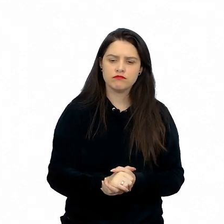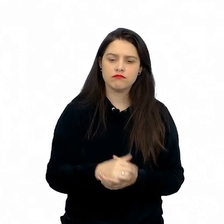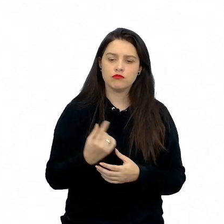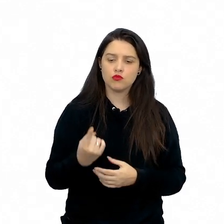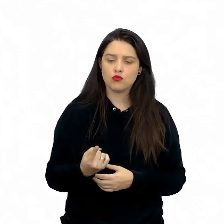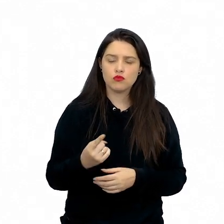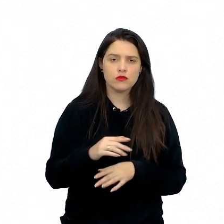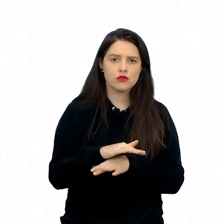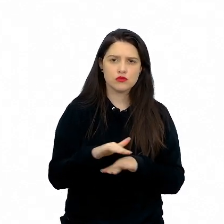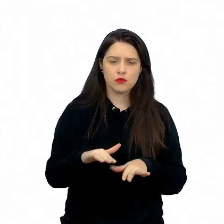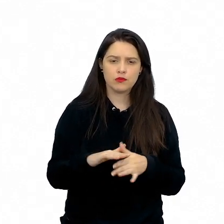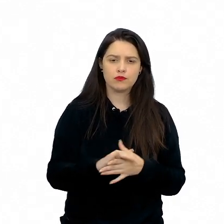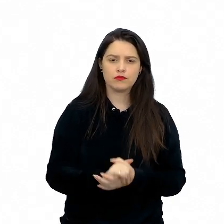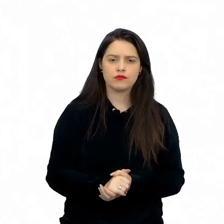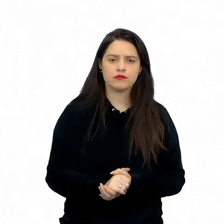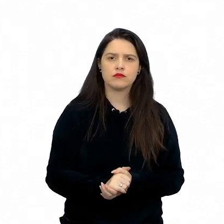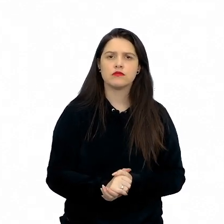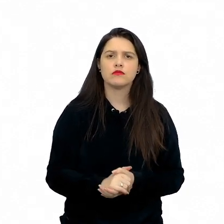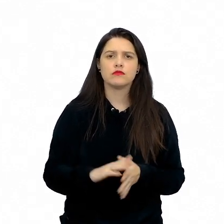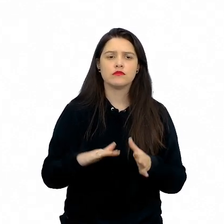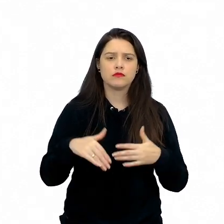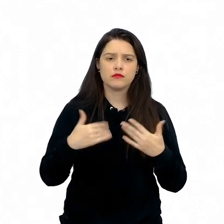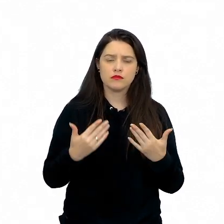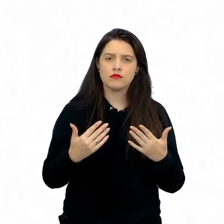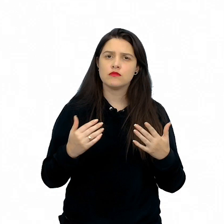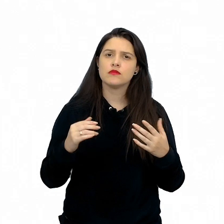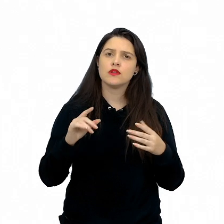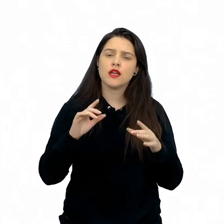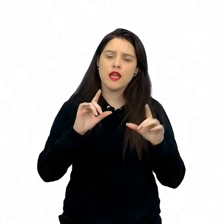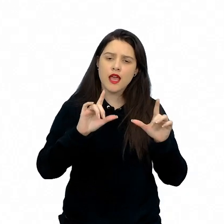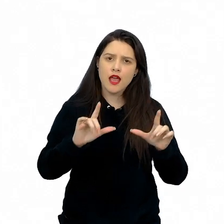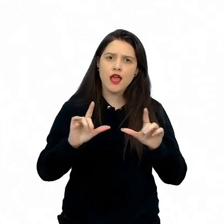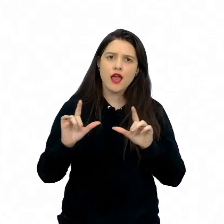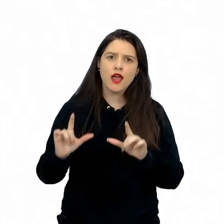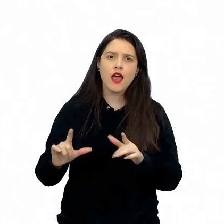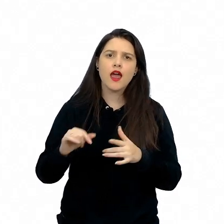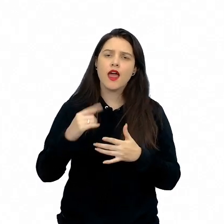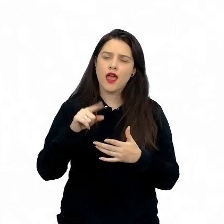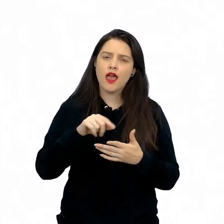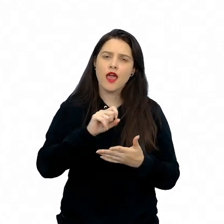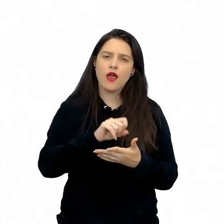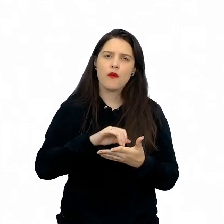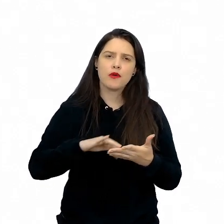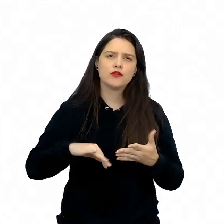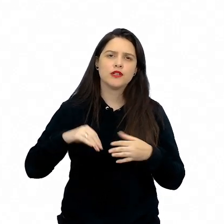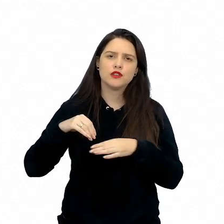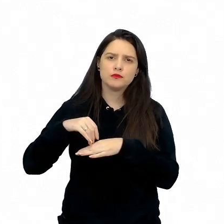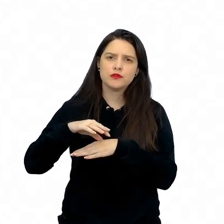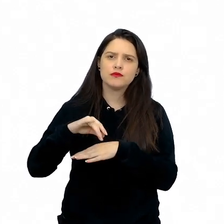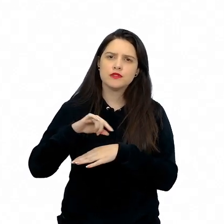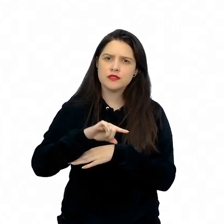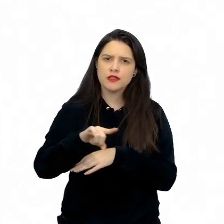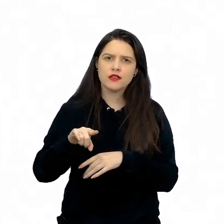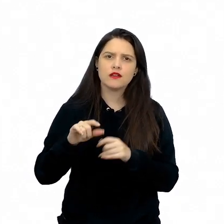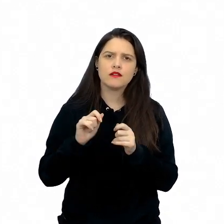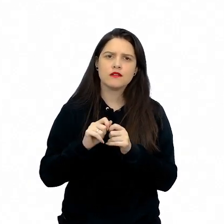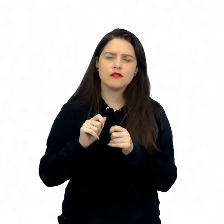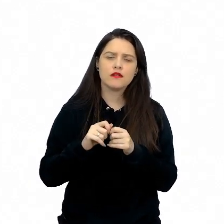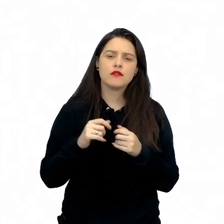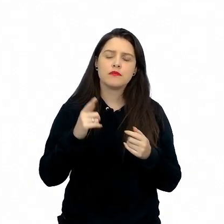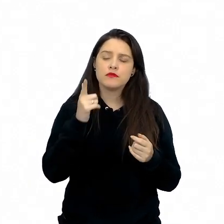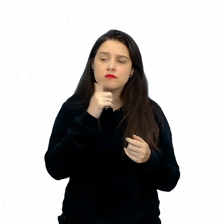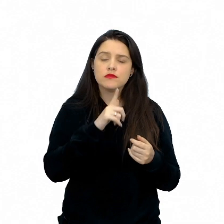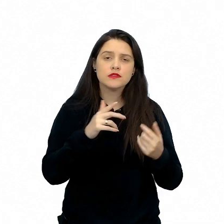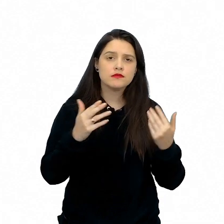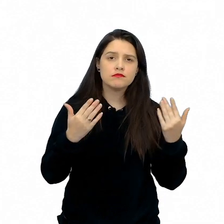tacada só, tá bom? Então, esse aí é como algumas atividades da SA6 podem